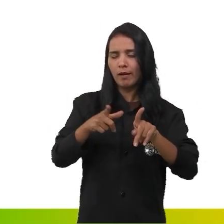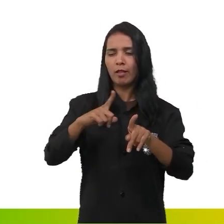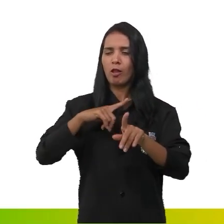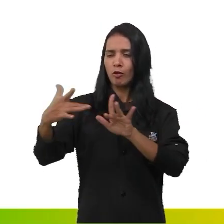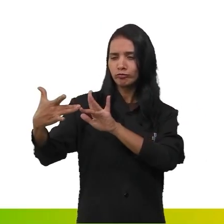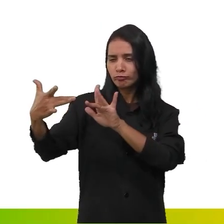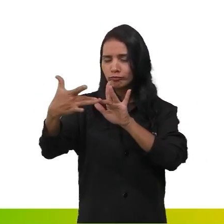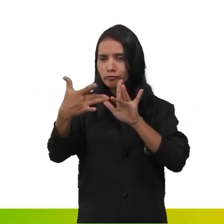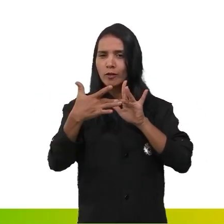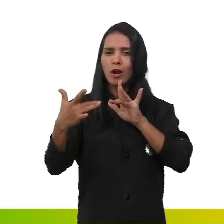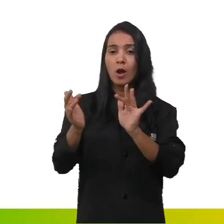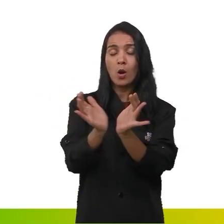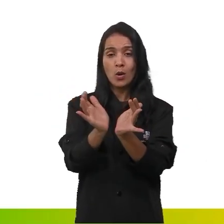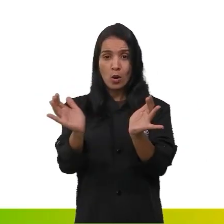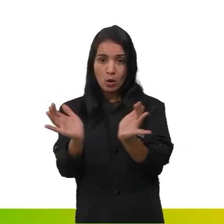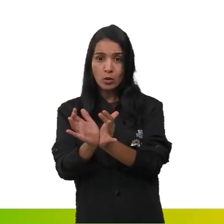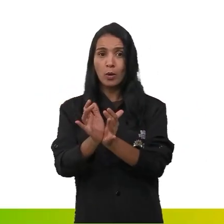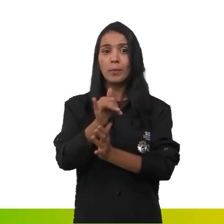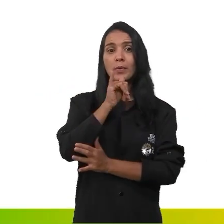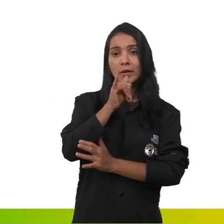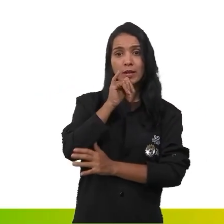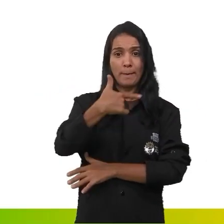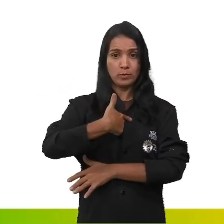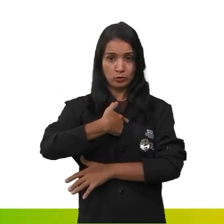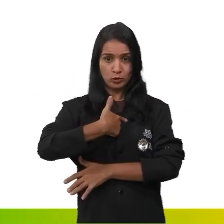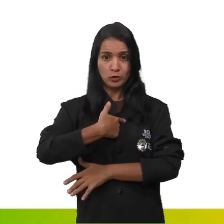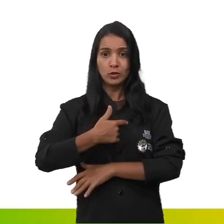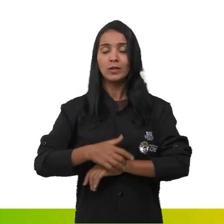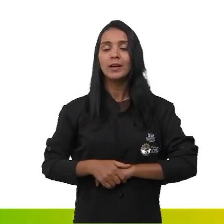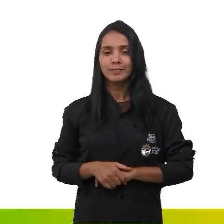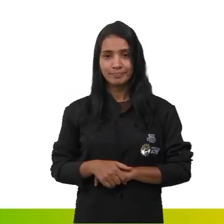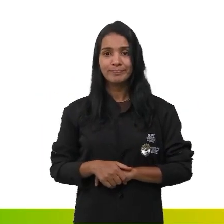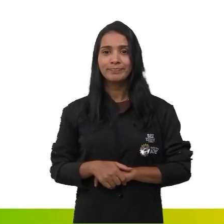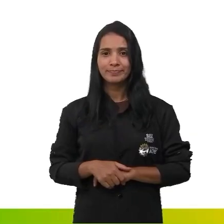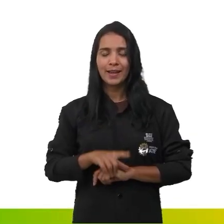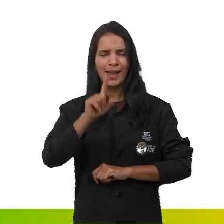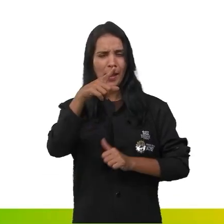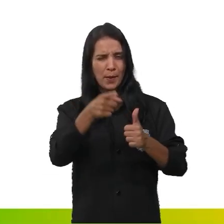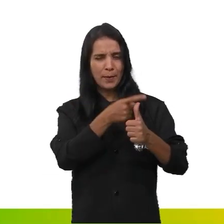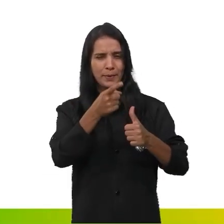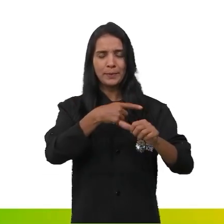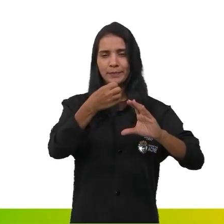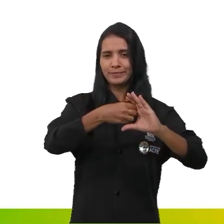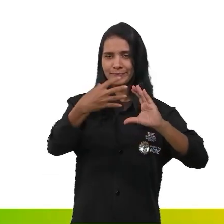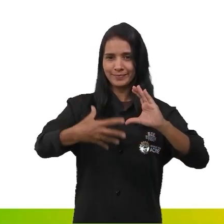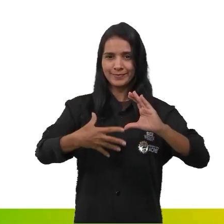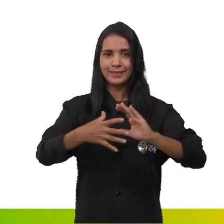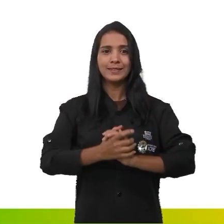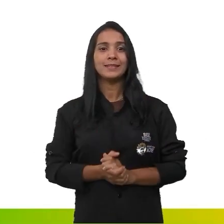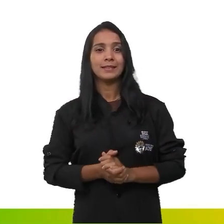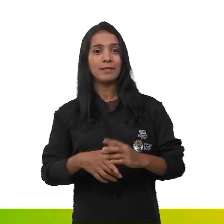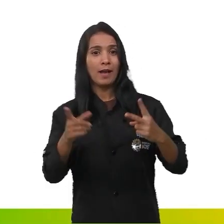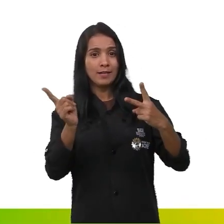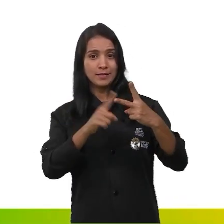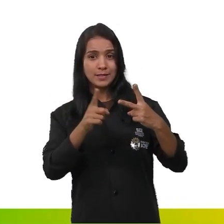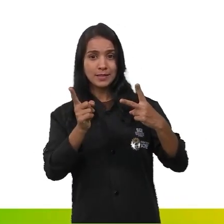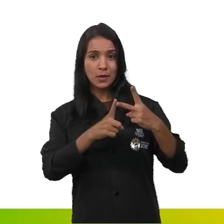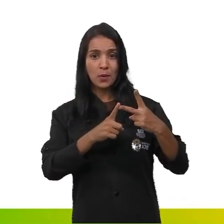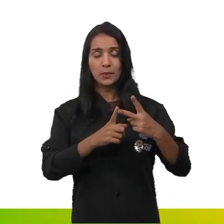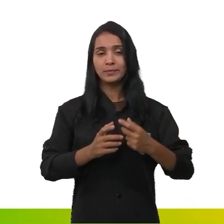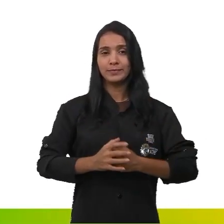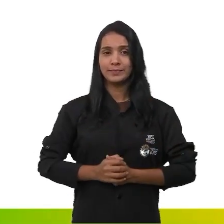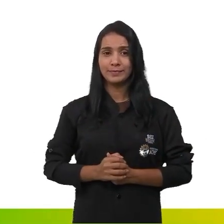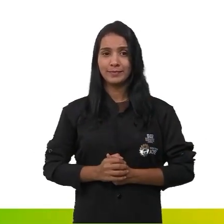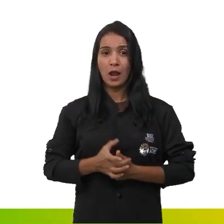como é o caso, por exemplo, do Getúlio Vargas, que eu já citei, tá? Essa é a primeira característica do populismo. Segunda característica do